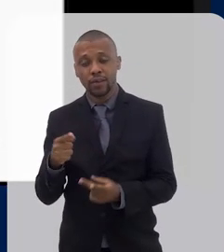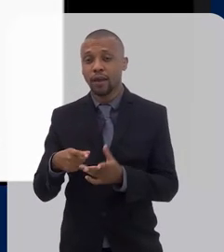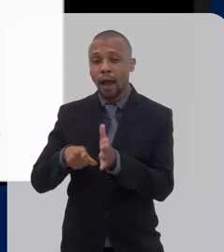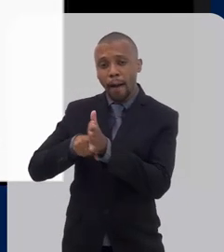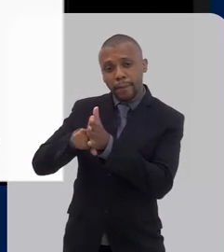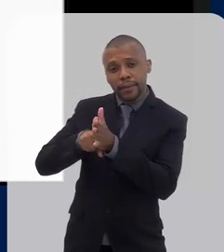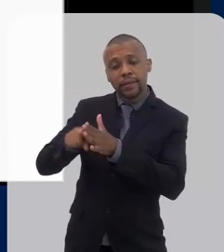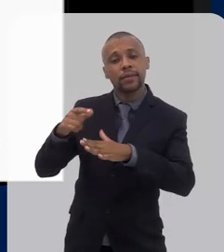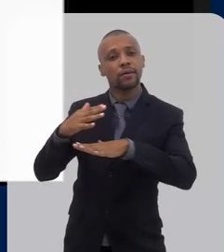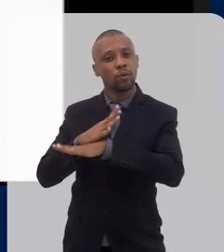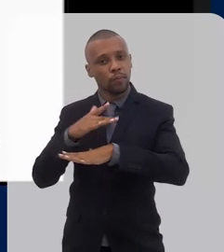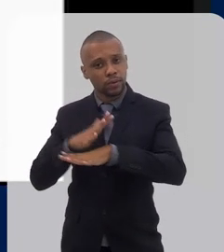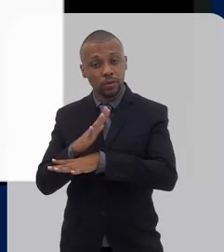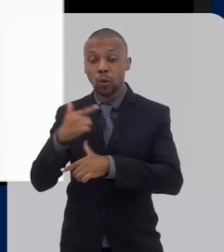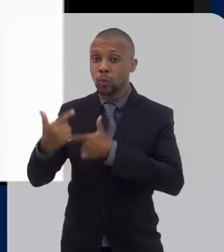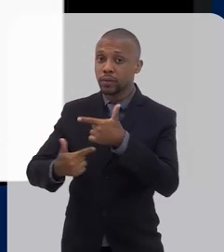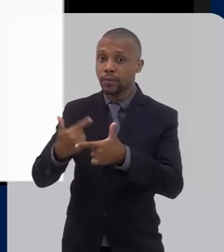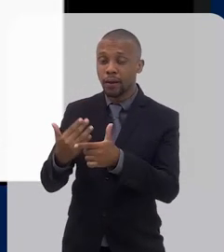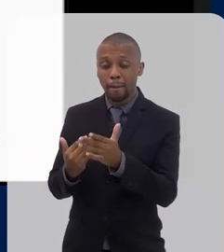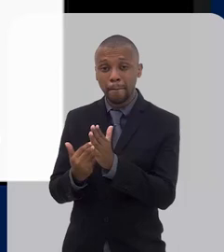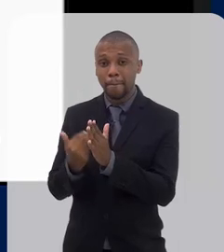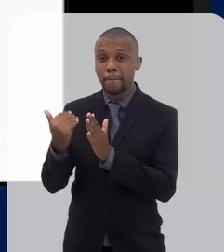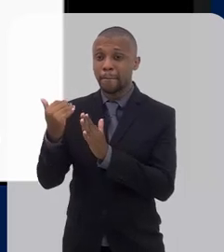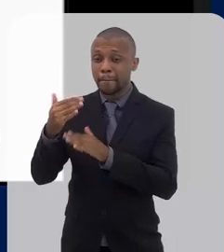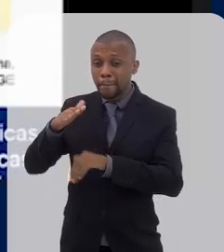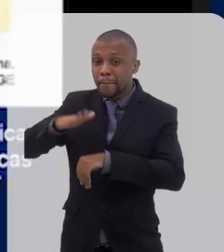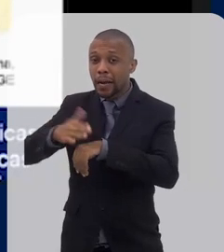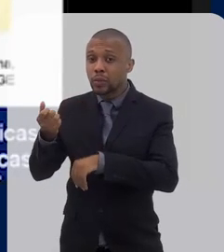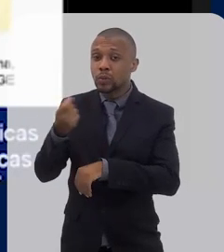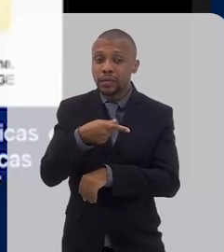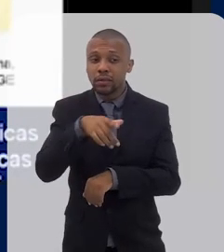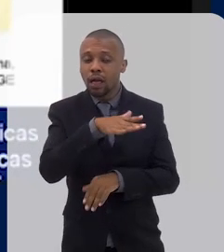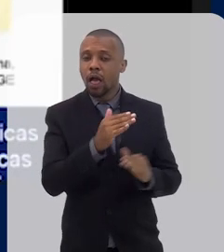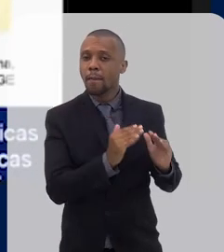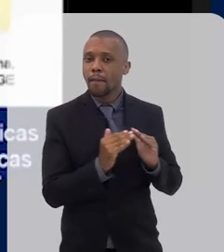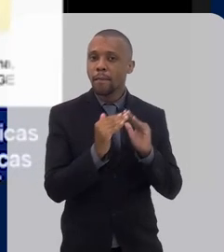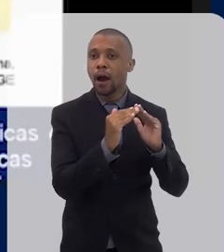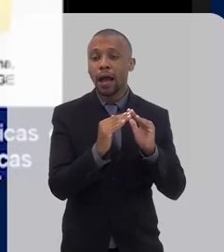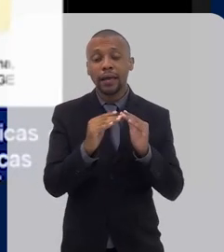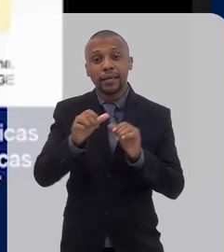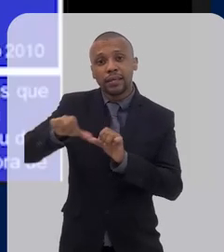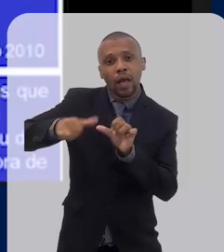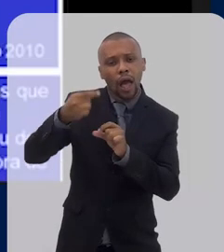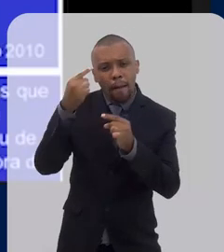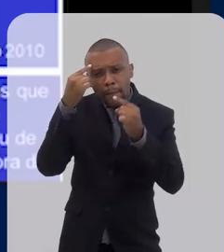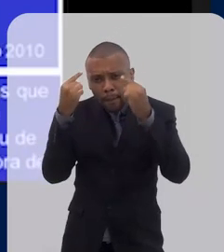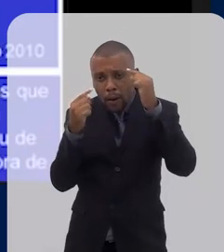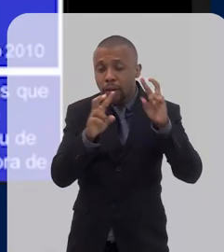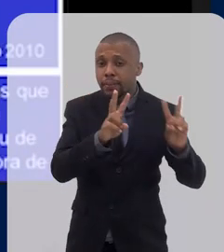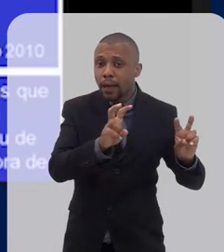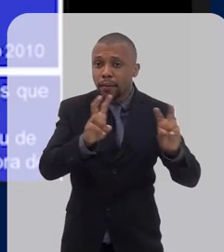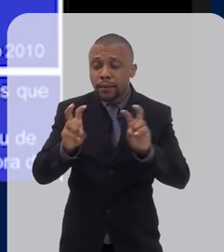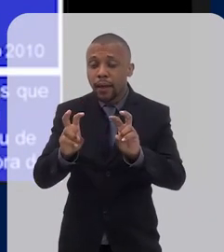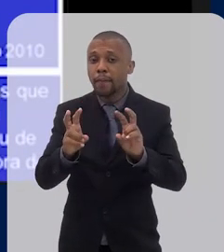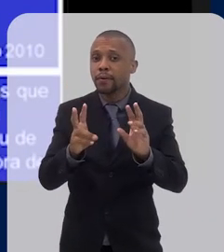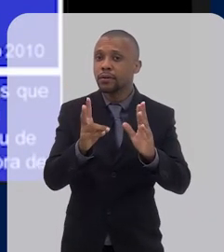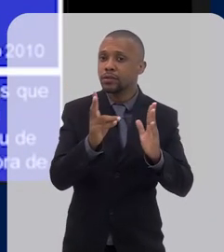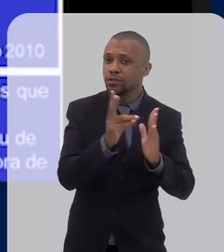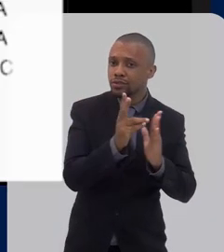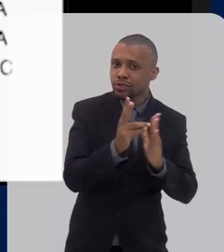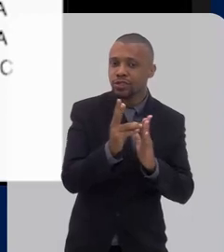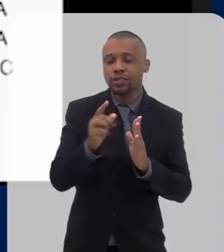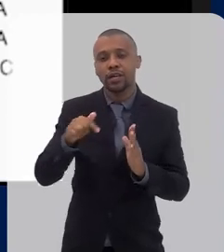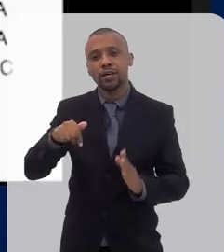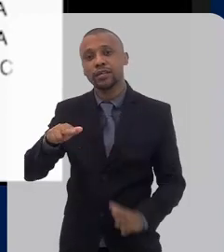pesquisa urbanística, um trabalho que vai além dos domicílios e as inovações na temática de povos indígenas e